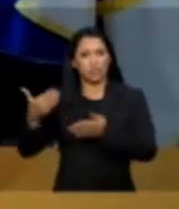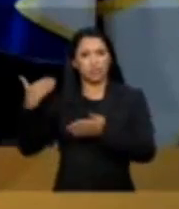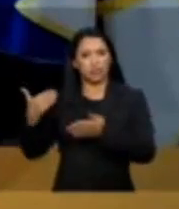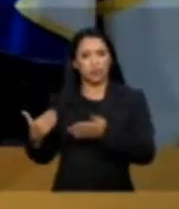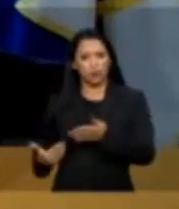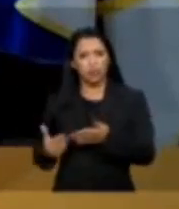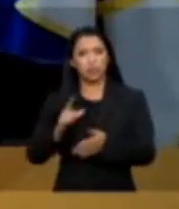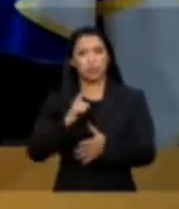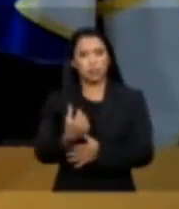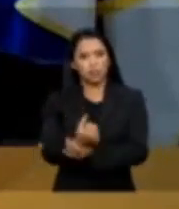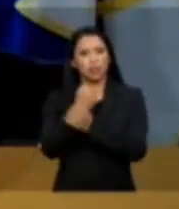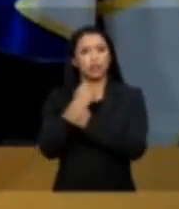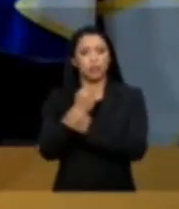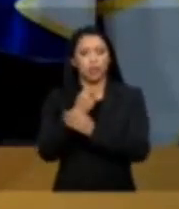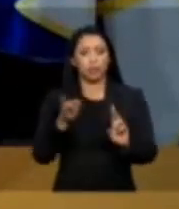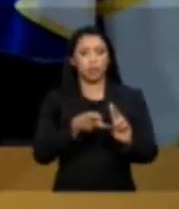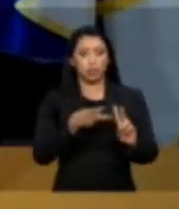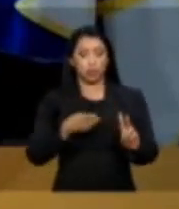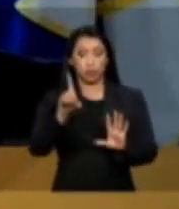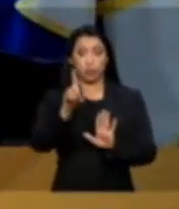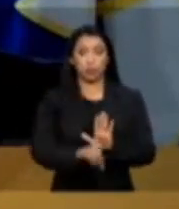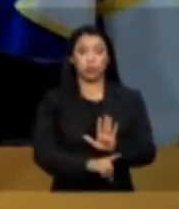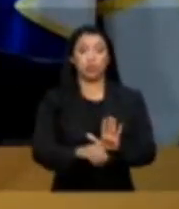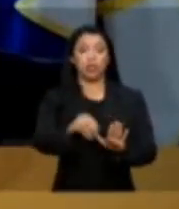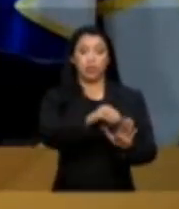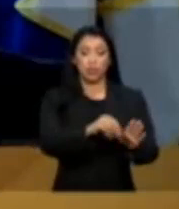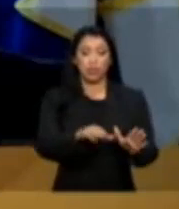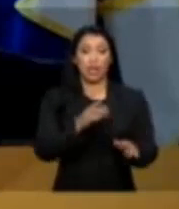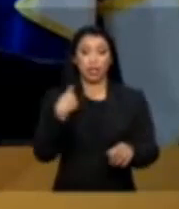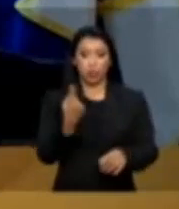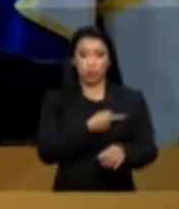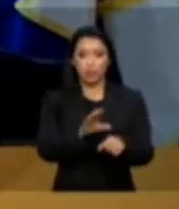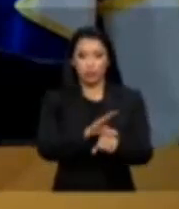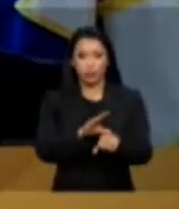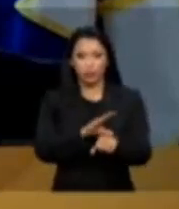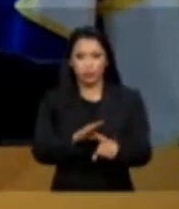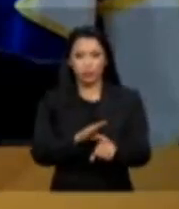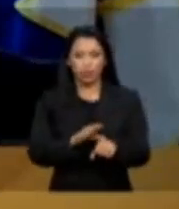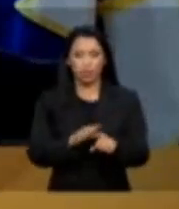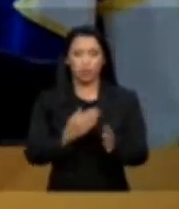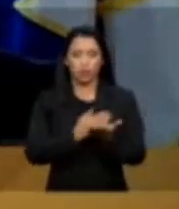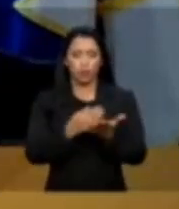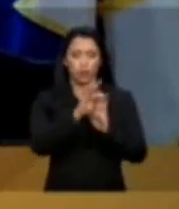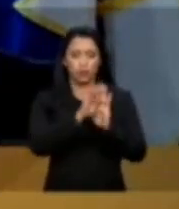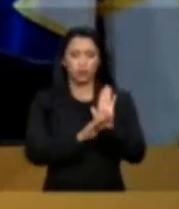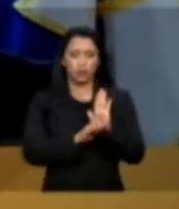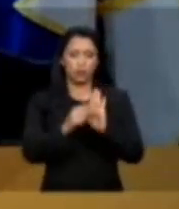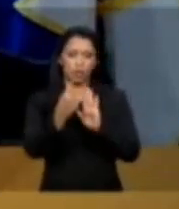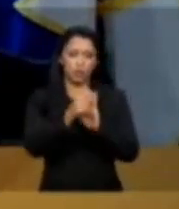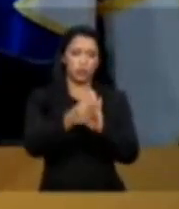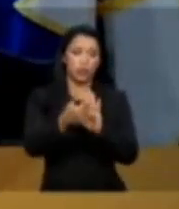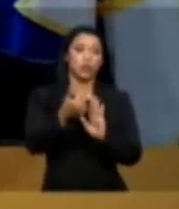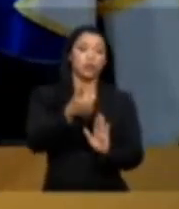índios o direito à terra, é que a nossa Constituição Federal, no caput do artigo